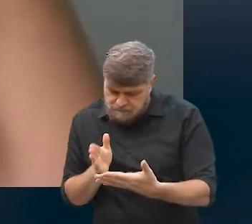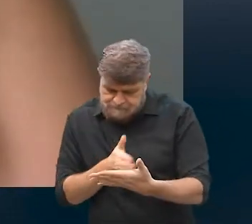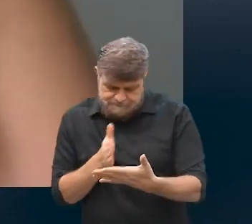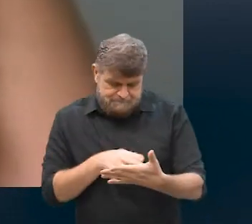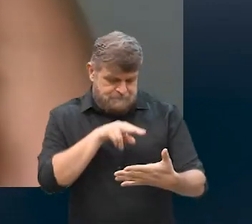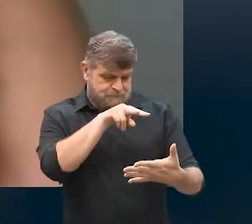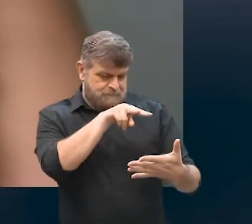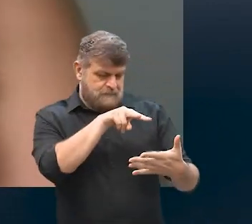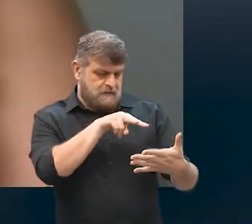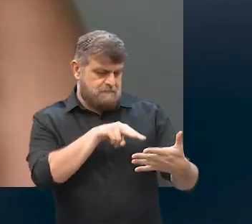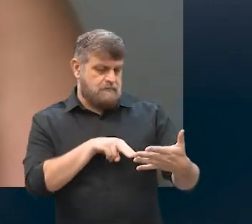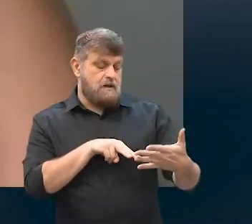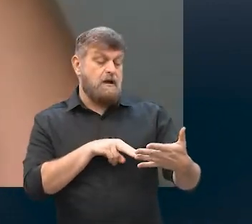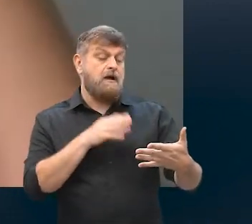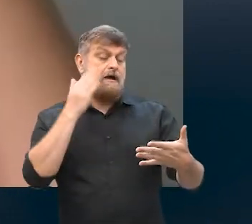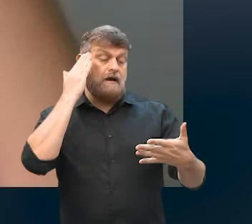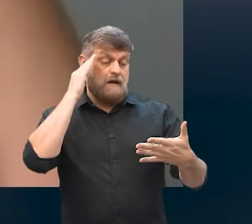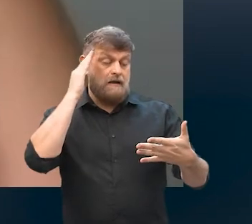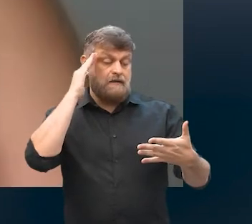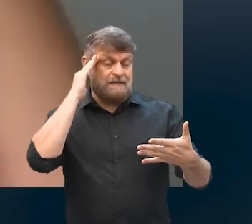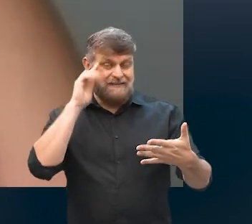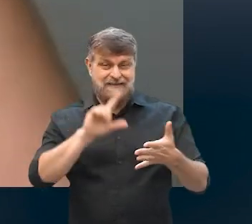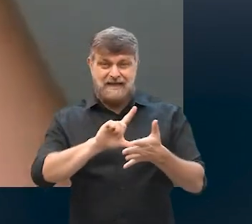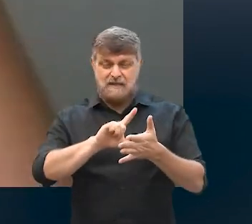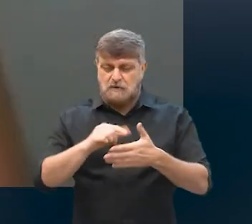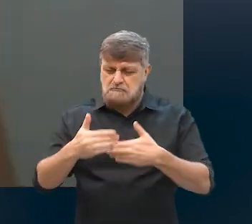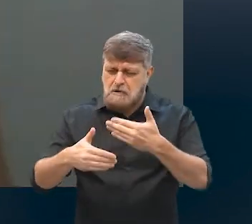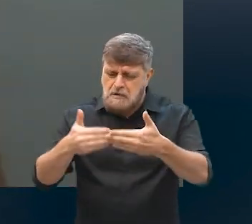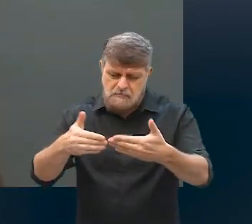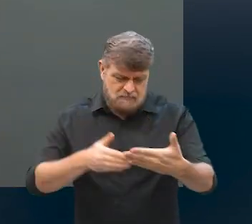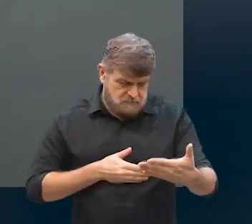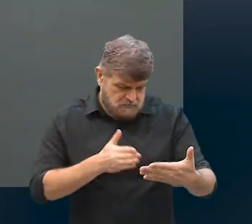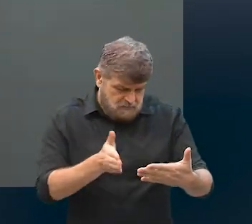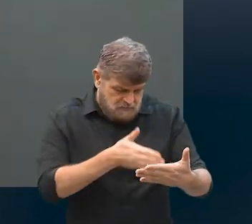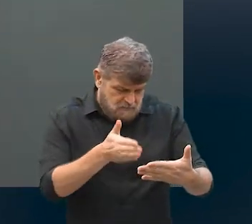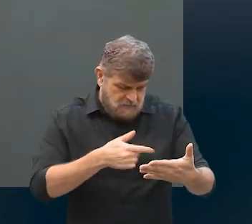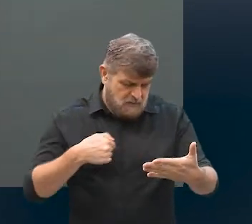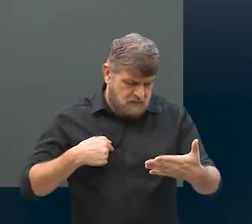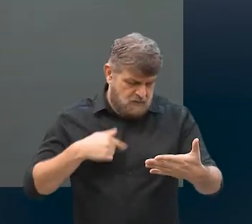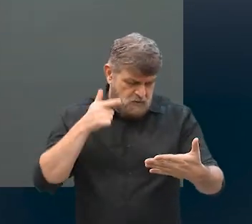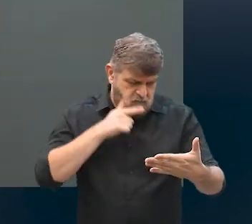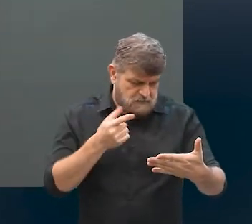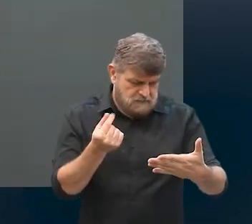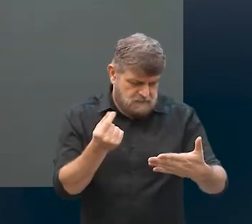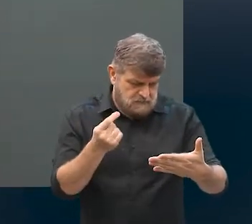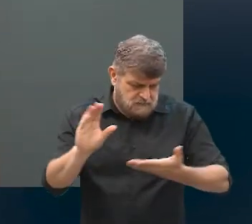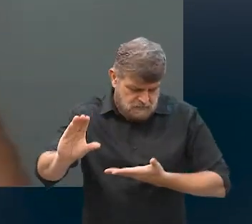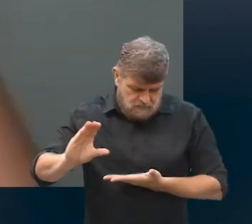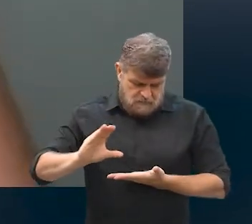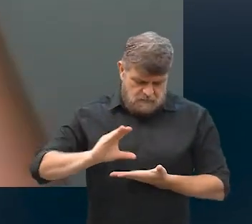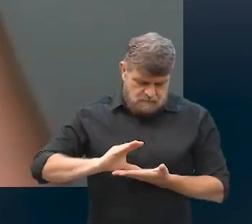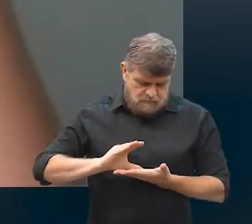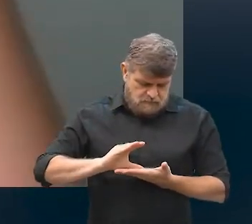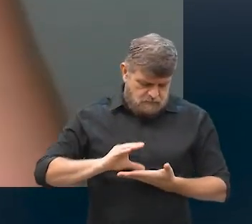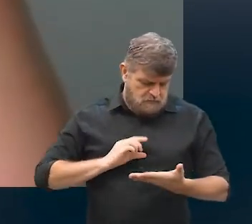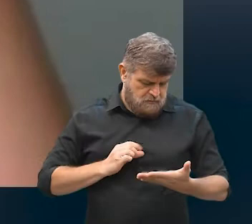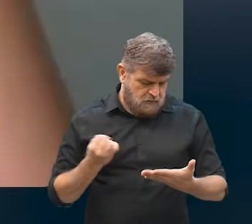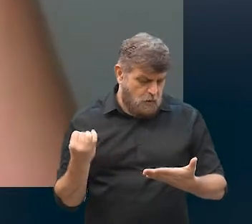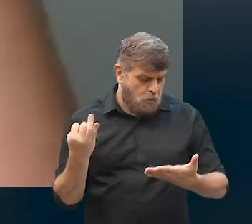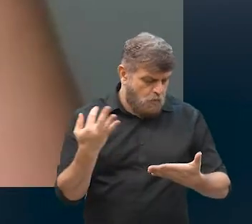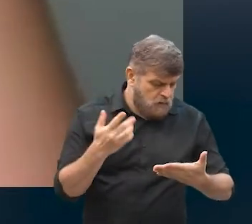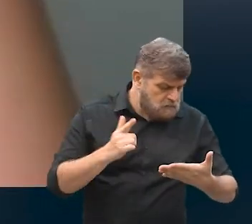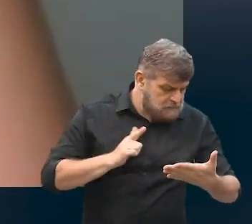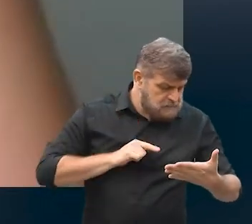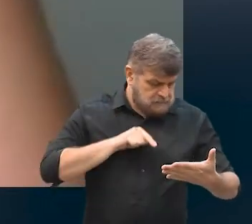você consiga visualizar, depois de algum tempo, olha, quanto que eu consegui receber já, quanto que eu tive de entrada